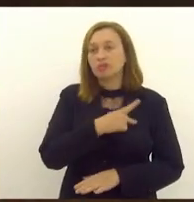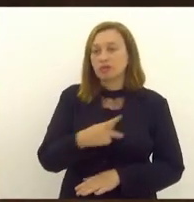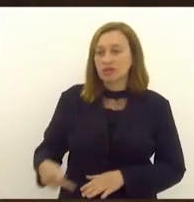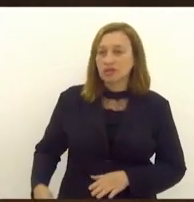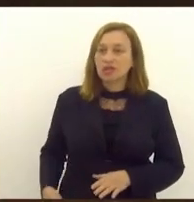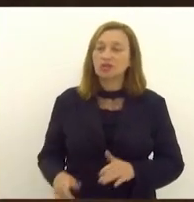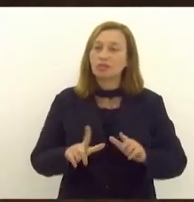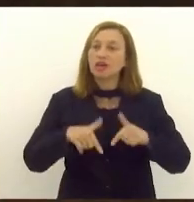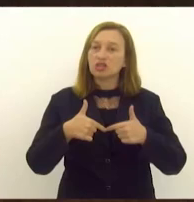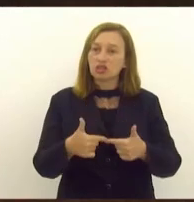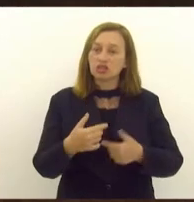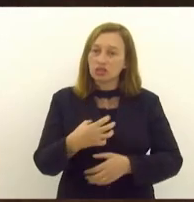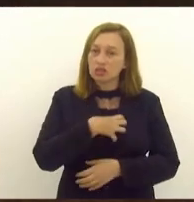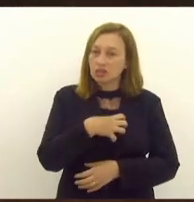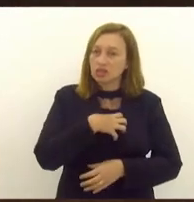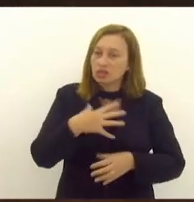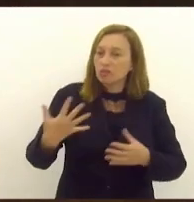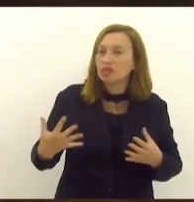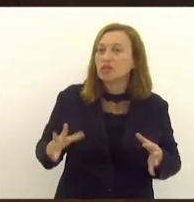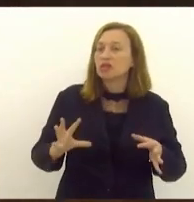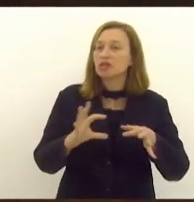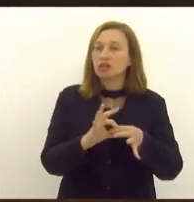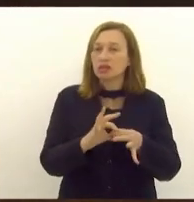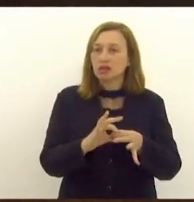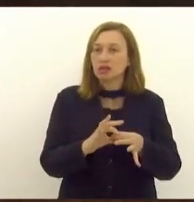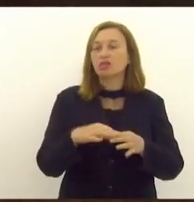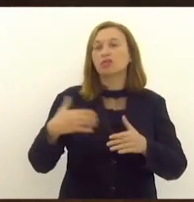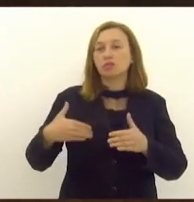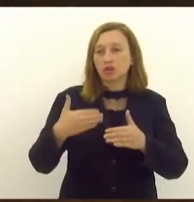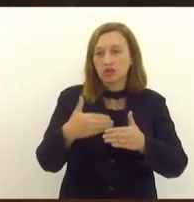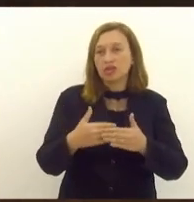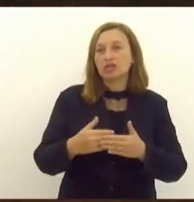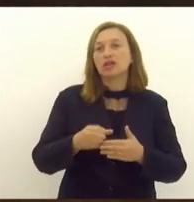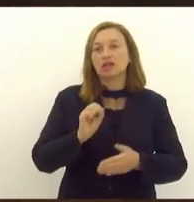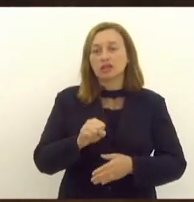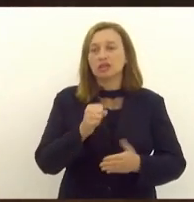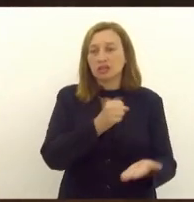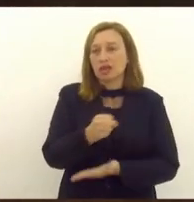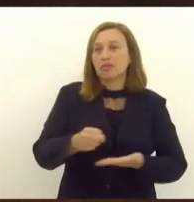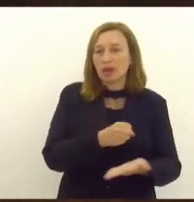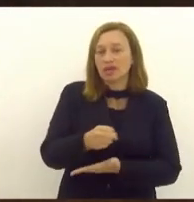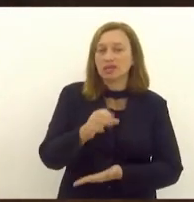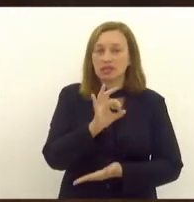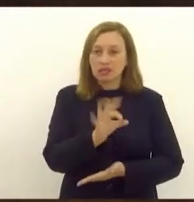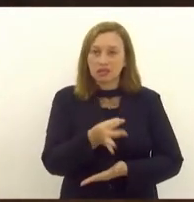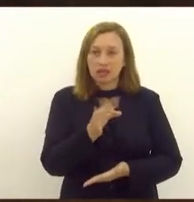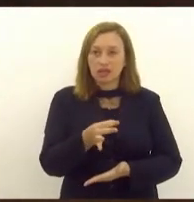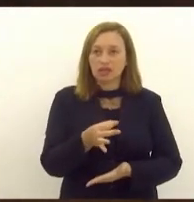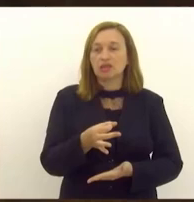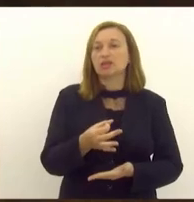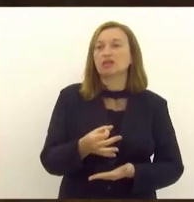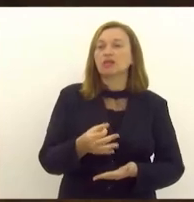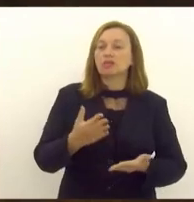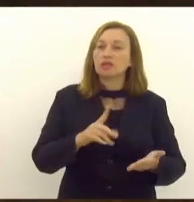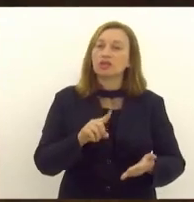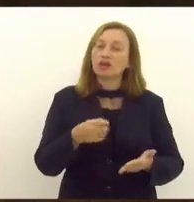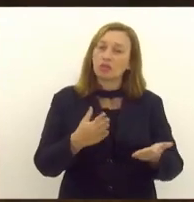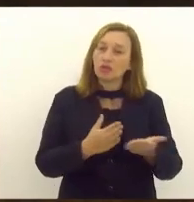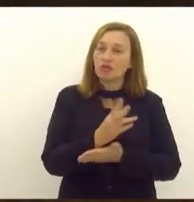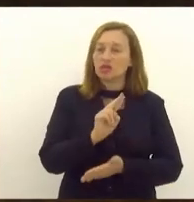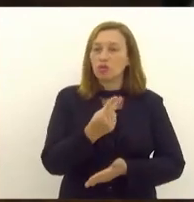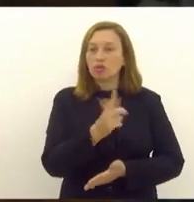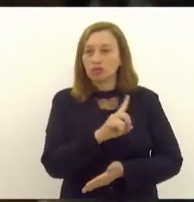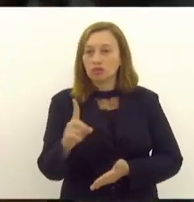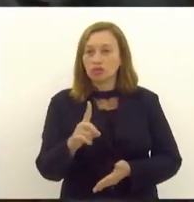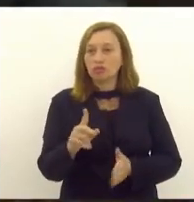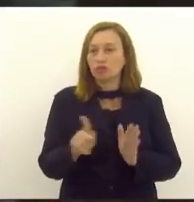sentido para que a gente possa integrar o processo E aí sim ter o embasamento necessário para a eventual aprovação ou não do